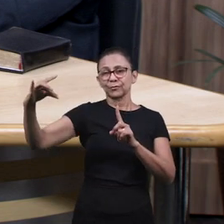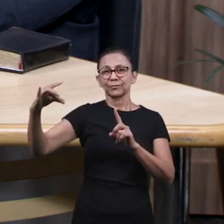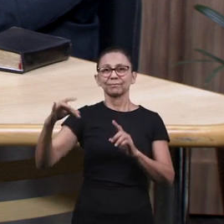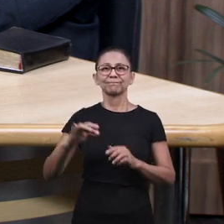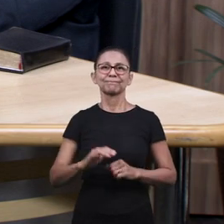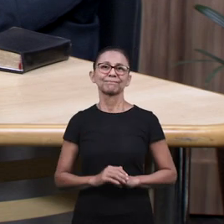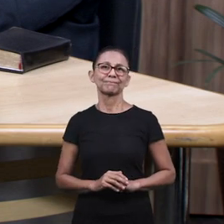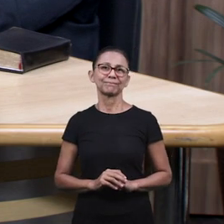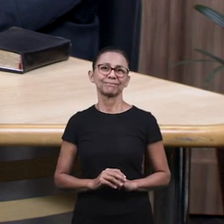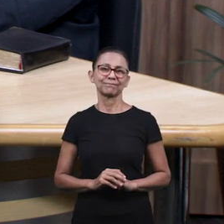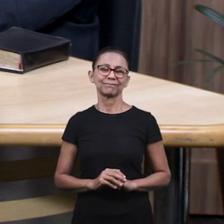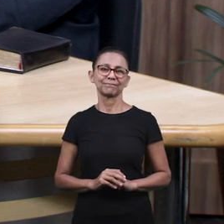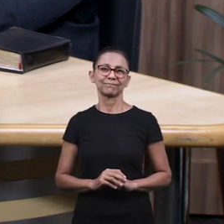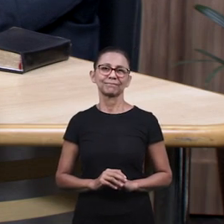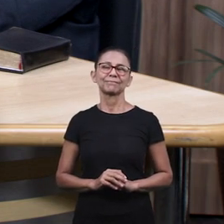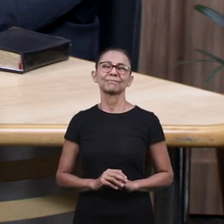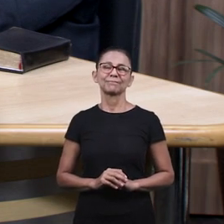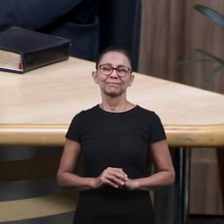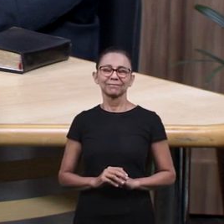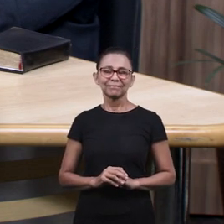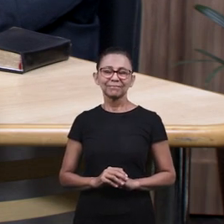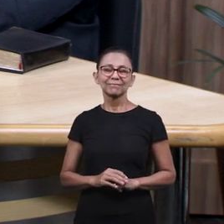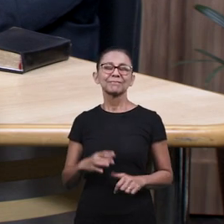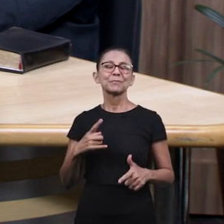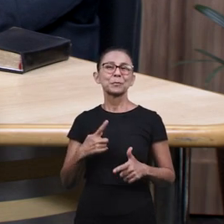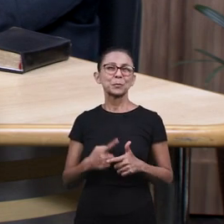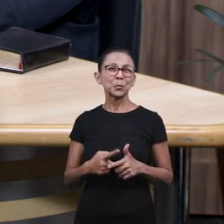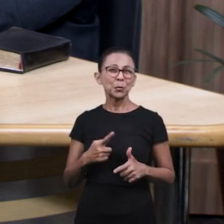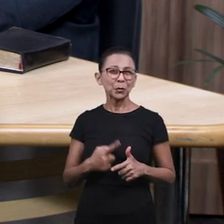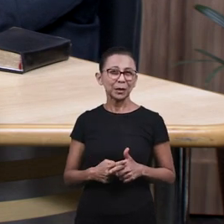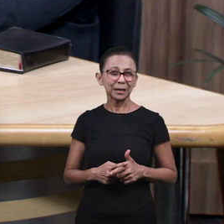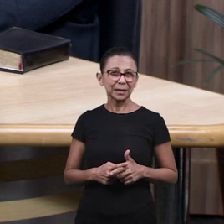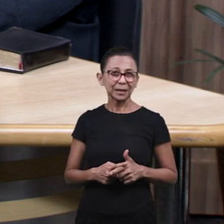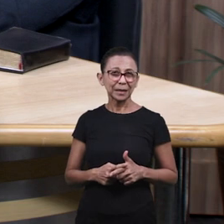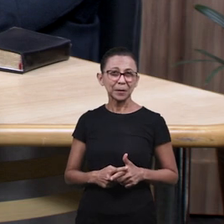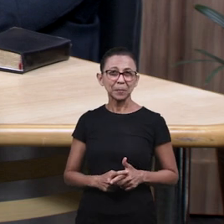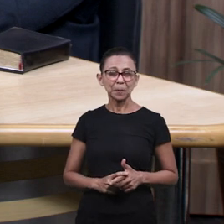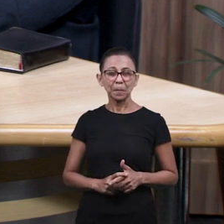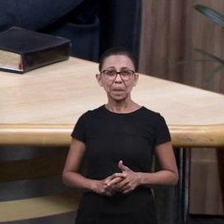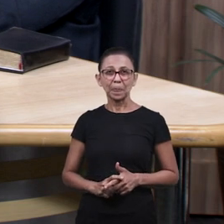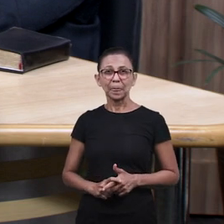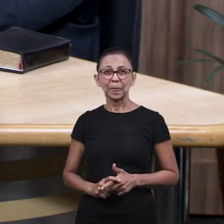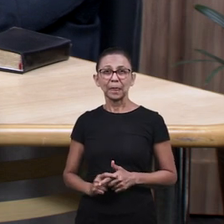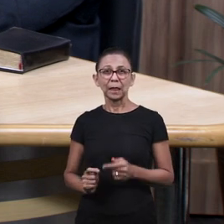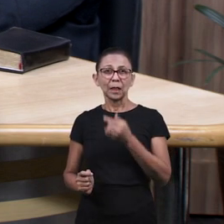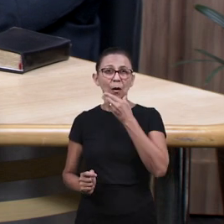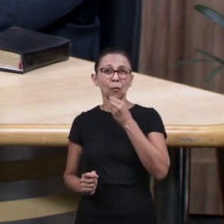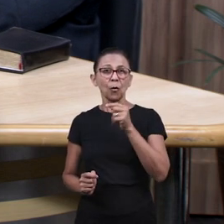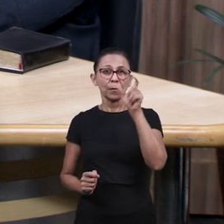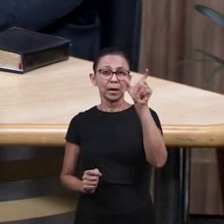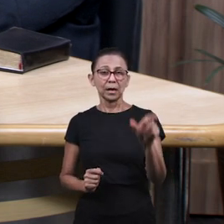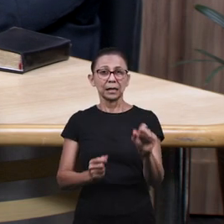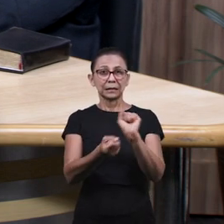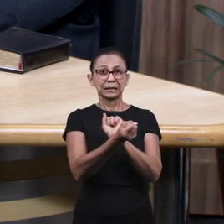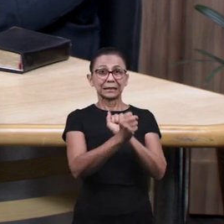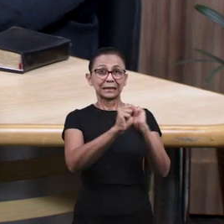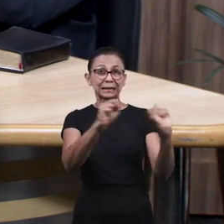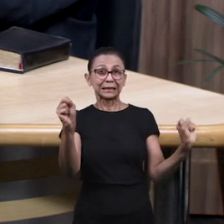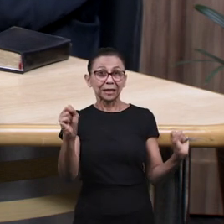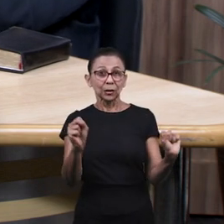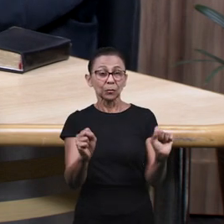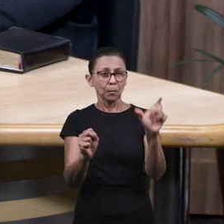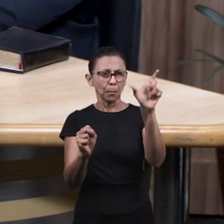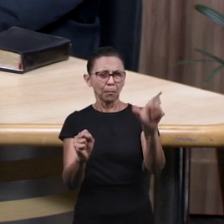Bíblia que diz que o Espírito de Deus possantemente se apossou de Sansão. É uma coisa maravilhosa, né? Porque